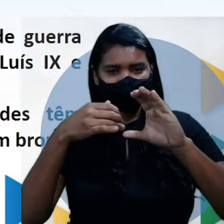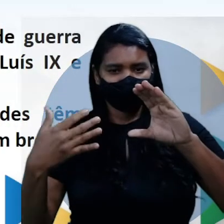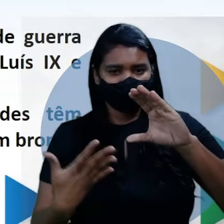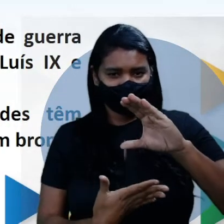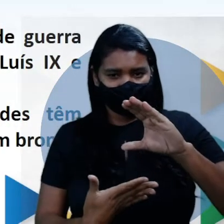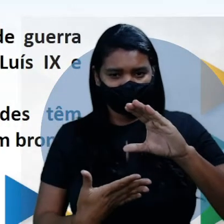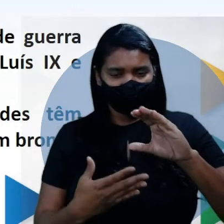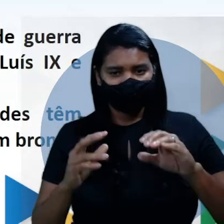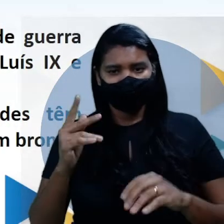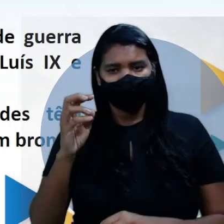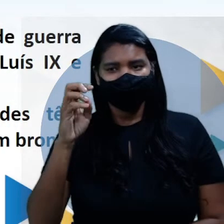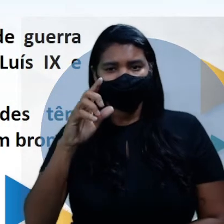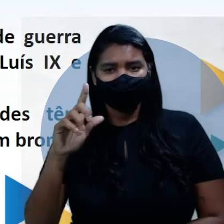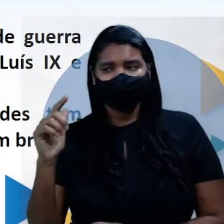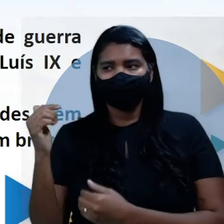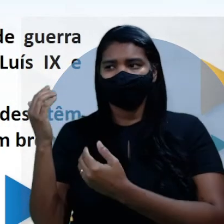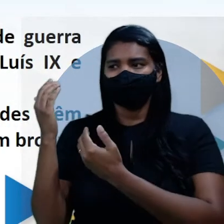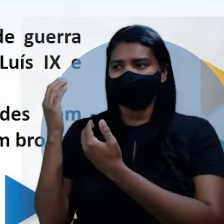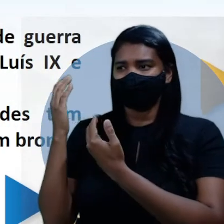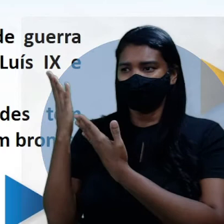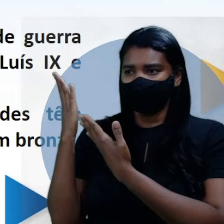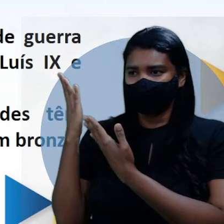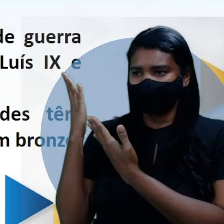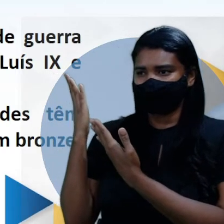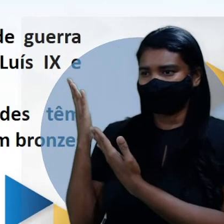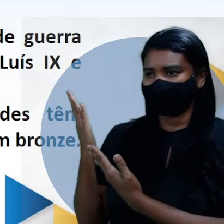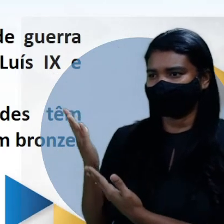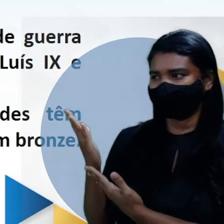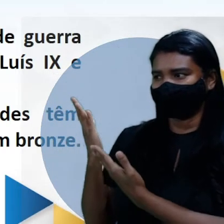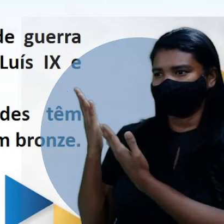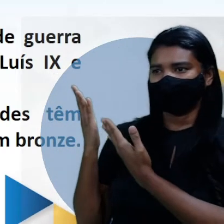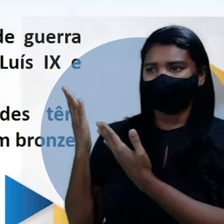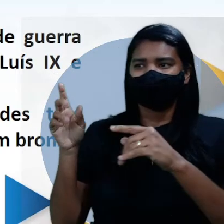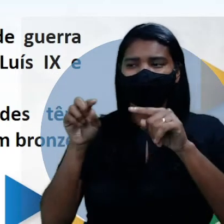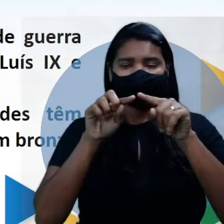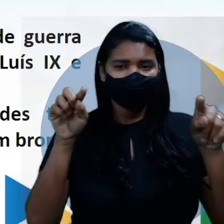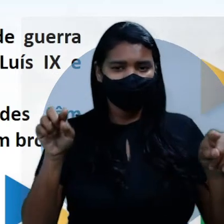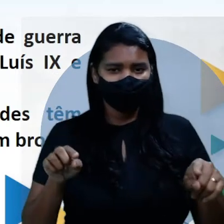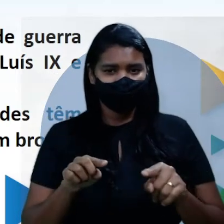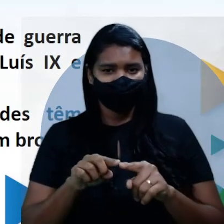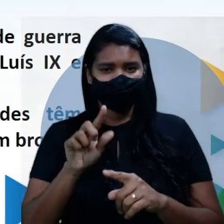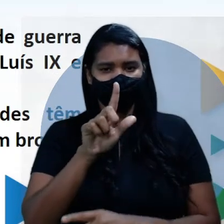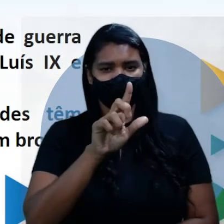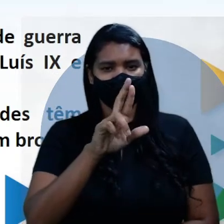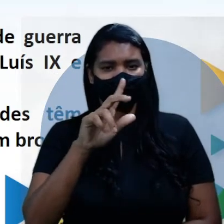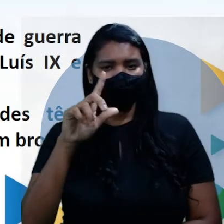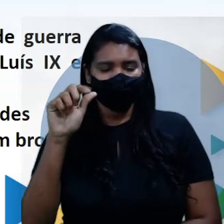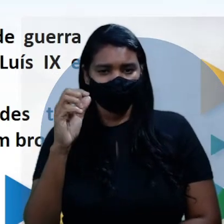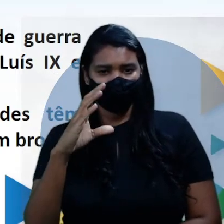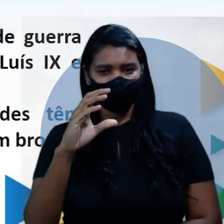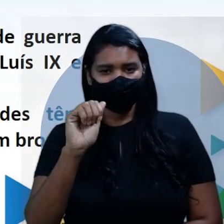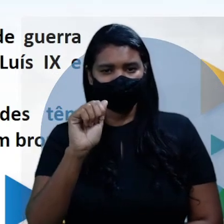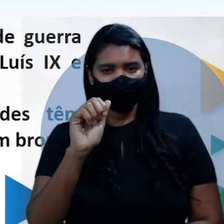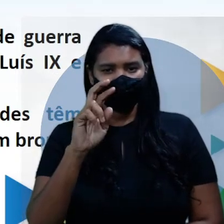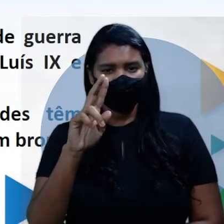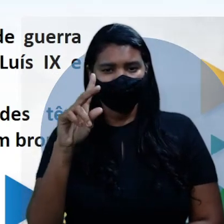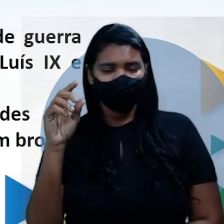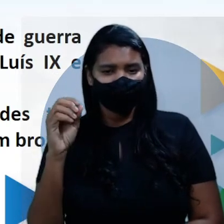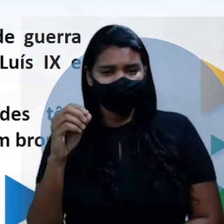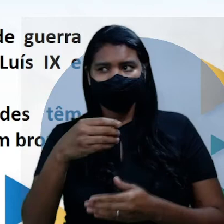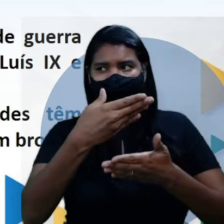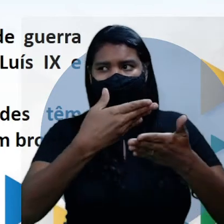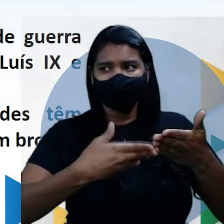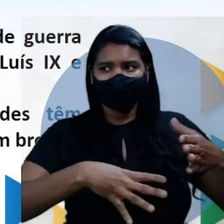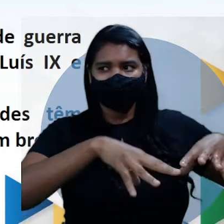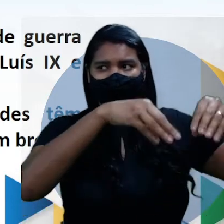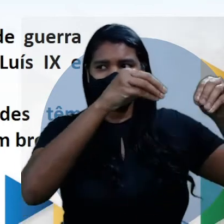no hall. Exato. No hall, é um painel de Lula Cardoso Aires, belíssimo, né? Belíssimo, com grandes tapeçarias